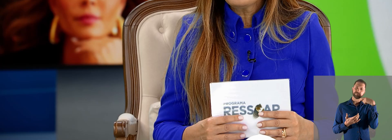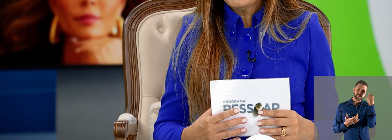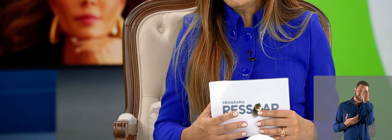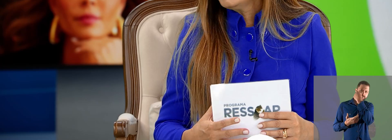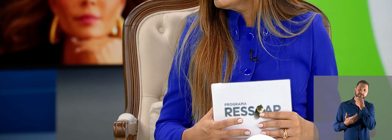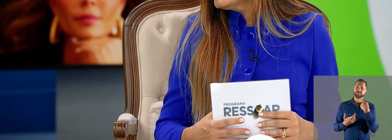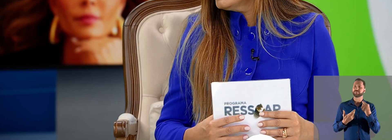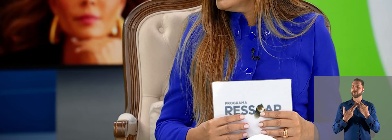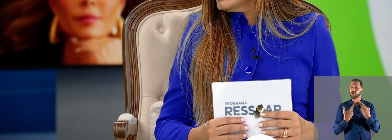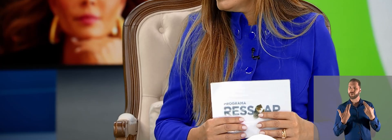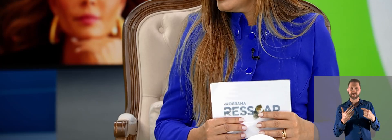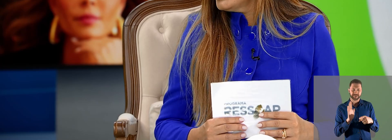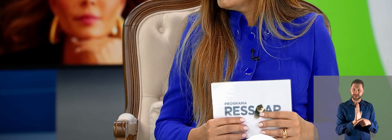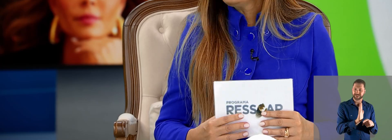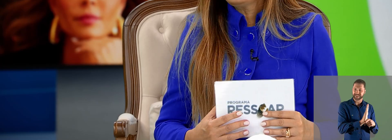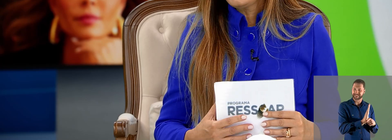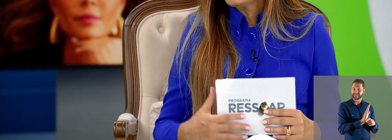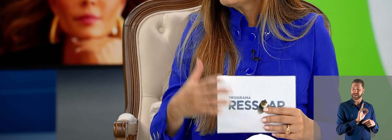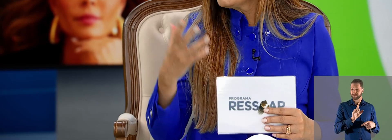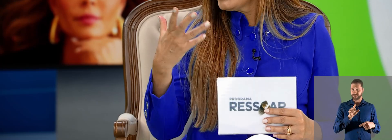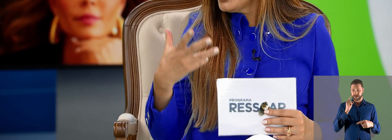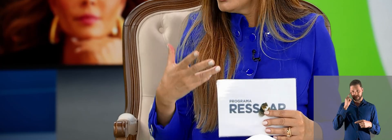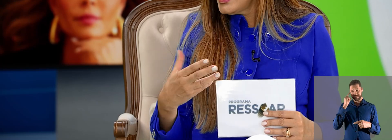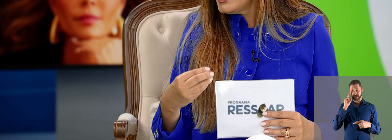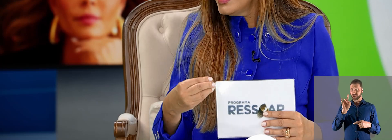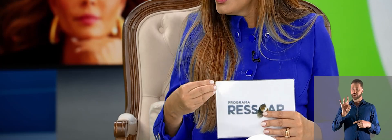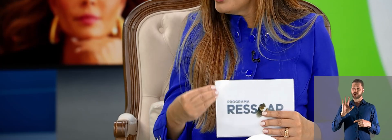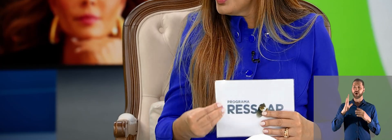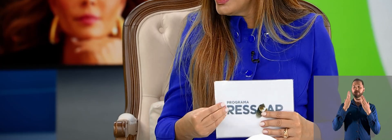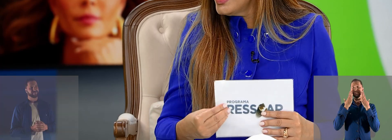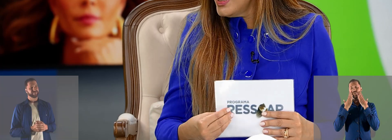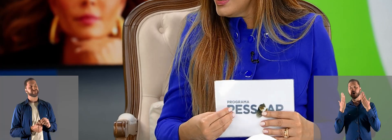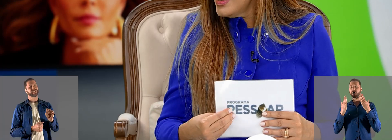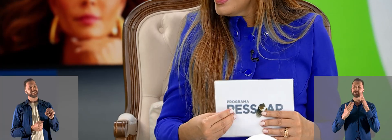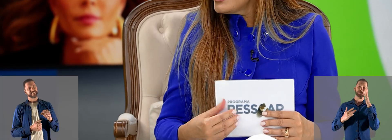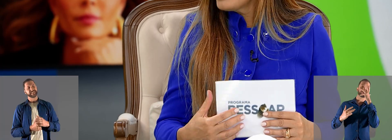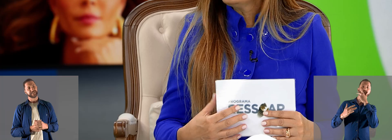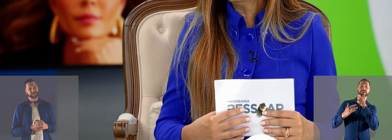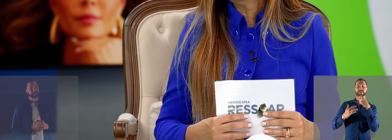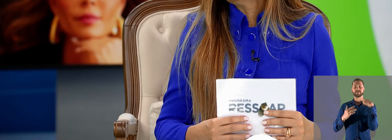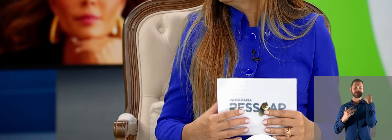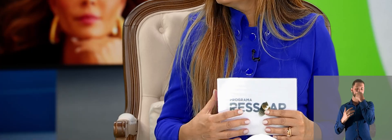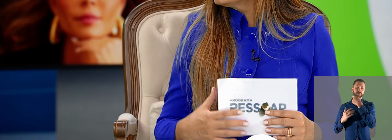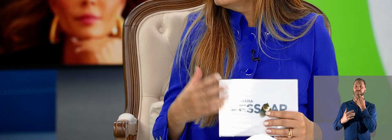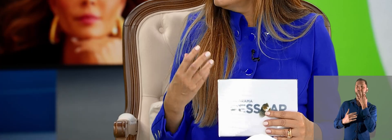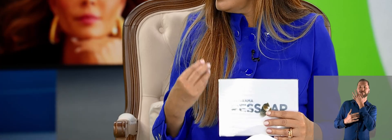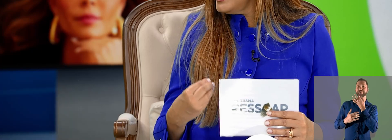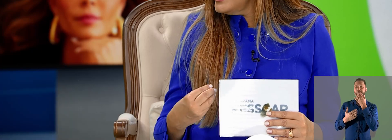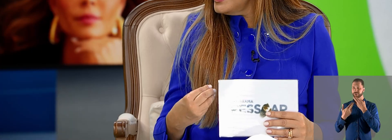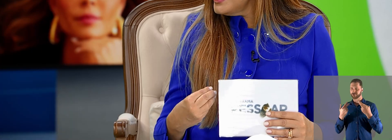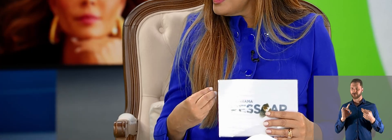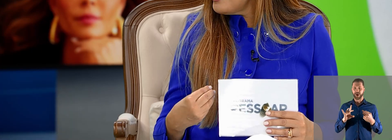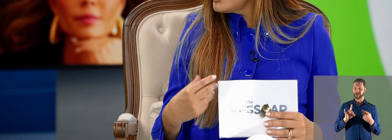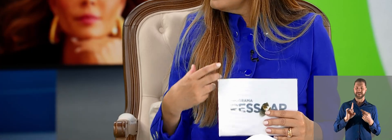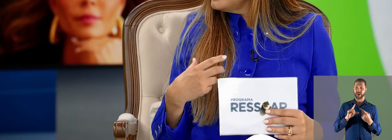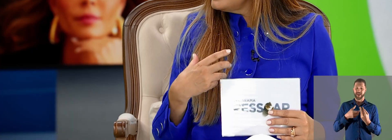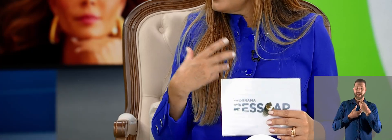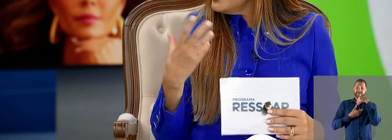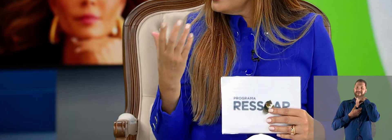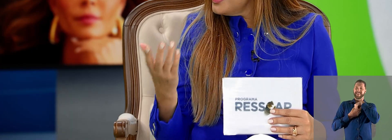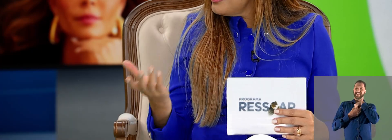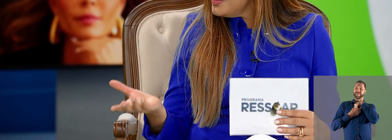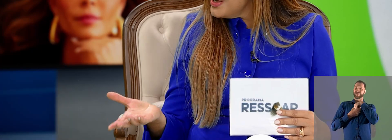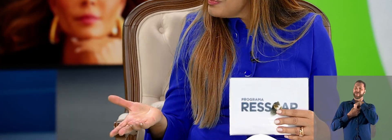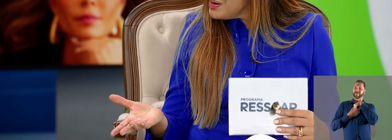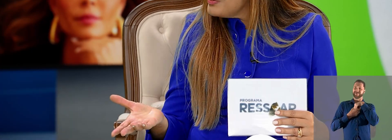não é essa beleza que a gente fala só daqui de fora né você cuida da beleza interna para que